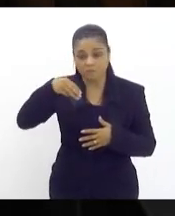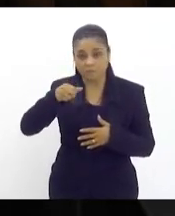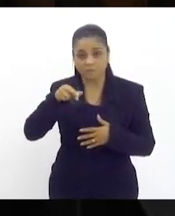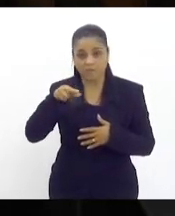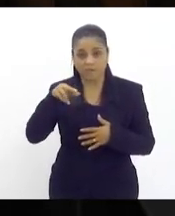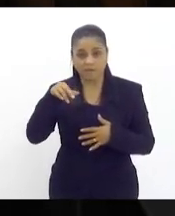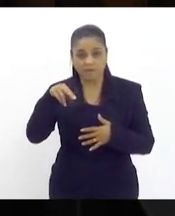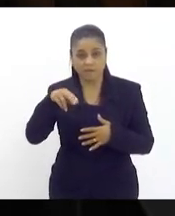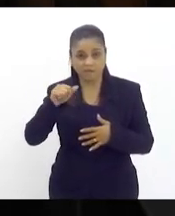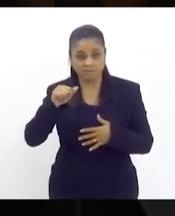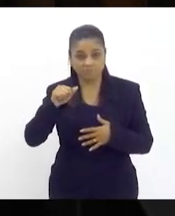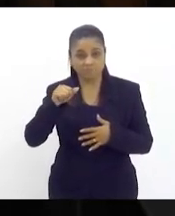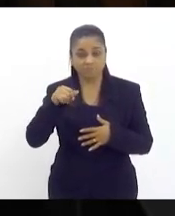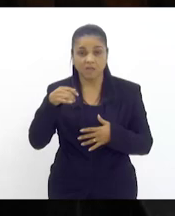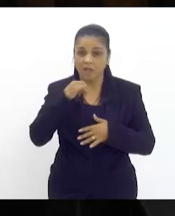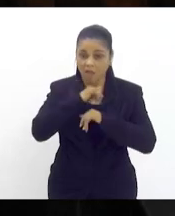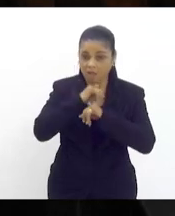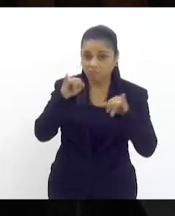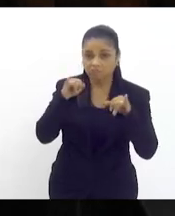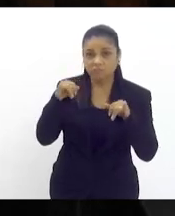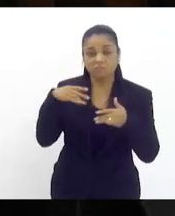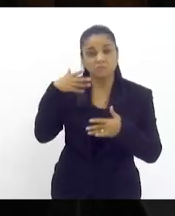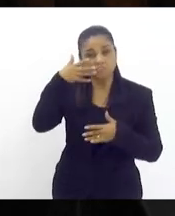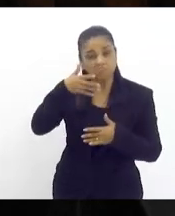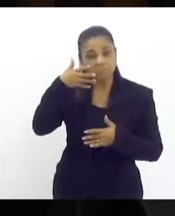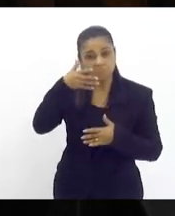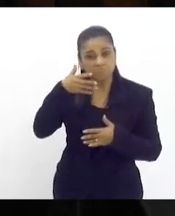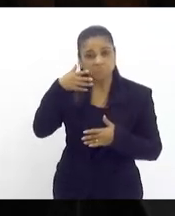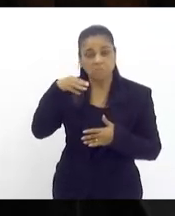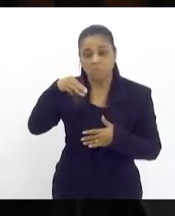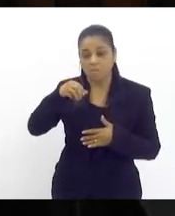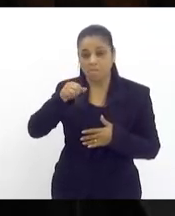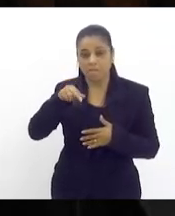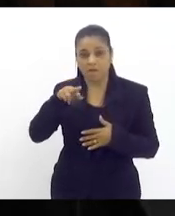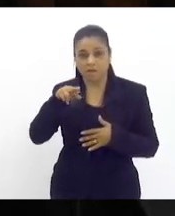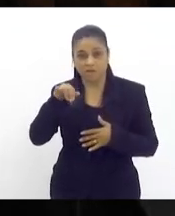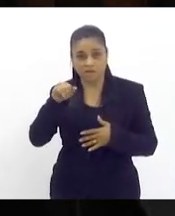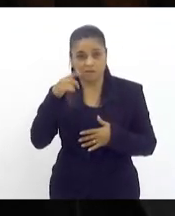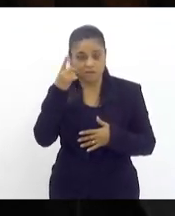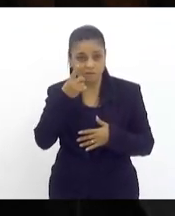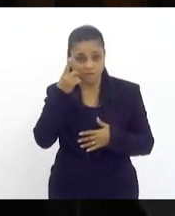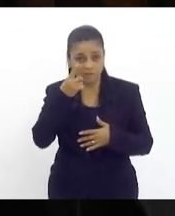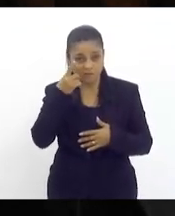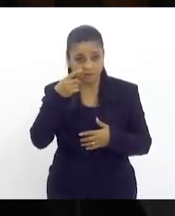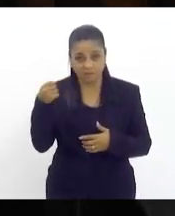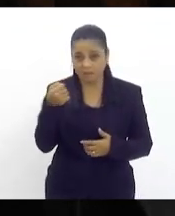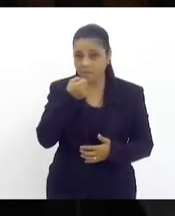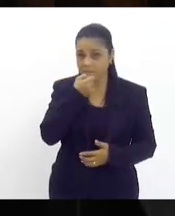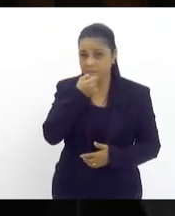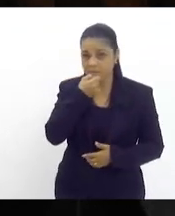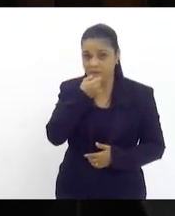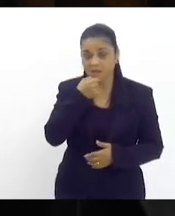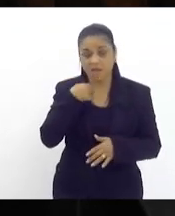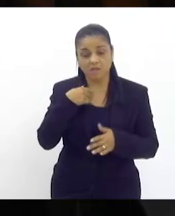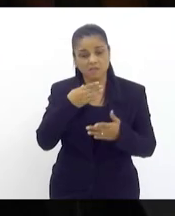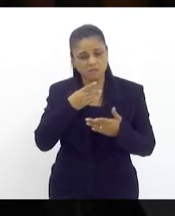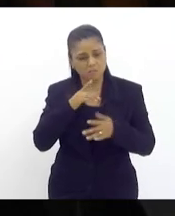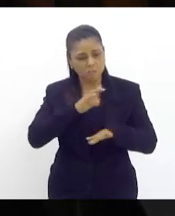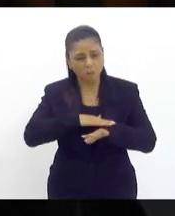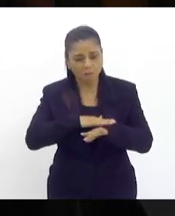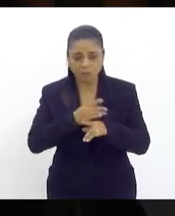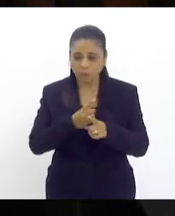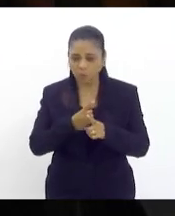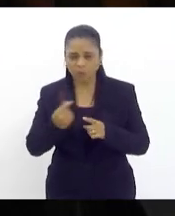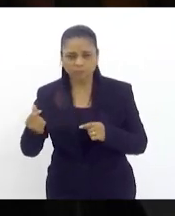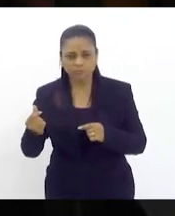tava anunciando que ela ia falar então exatamente nessa hora que eu tava me retirando